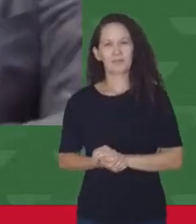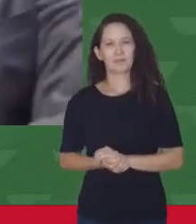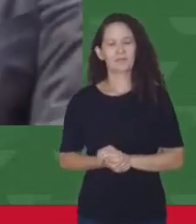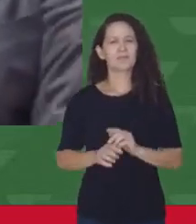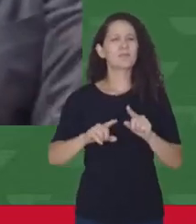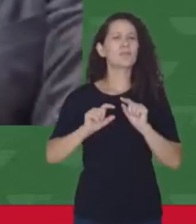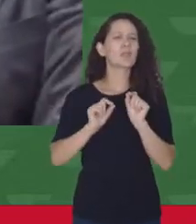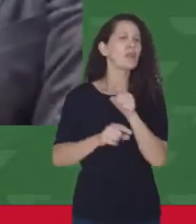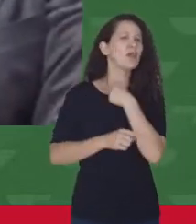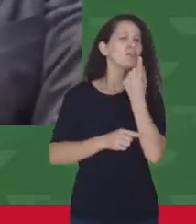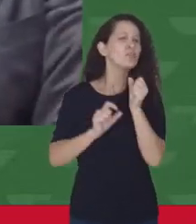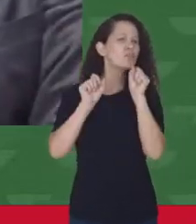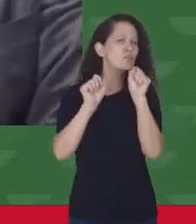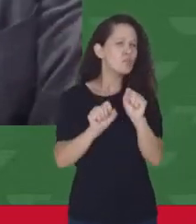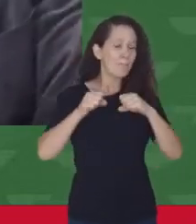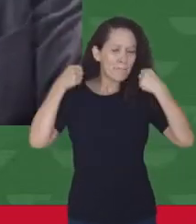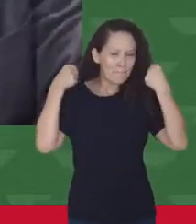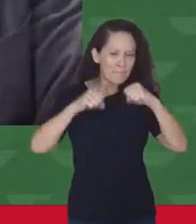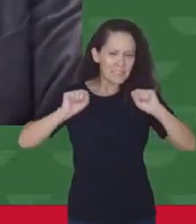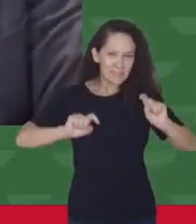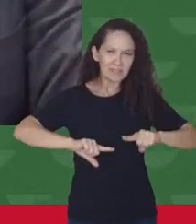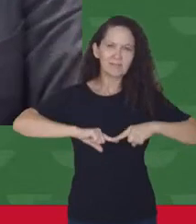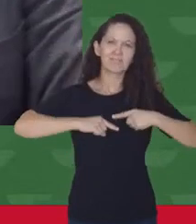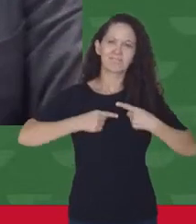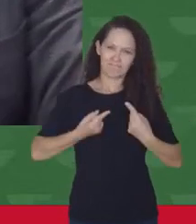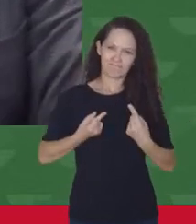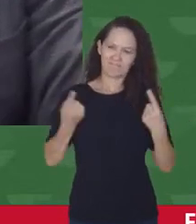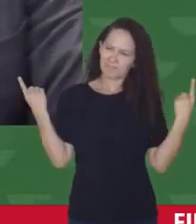O que a gente deve enfrentar